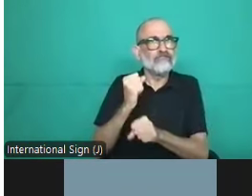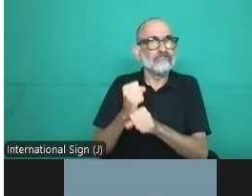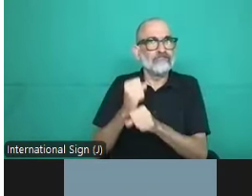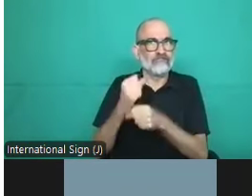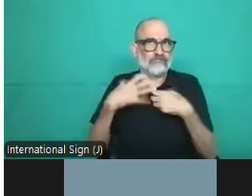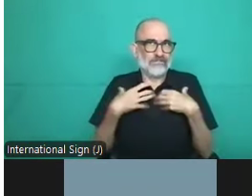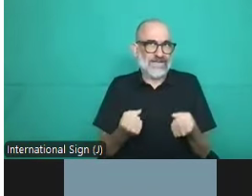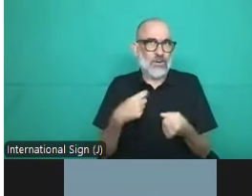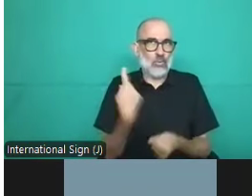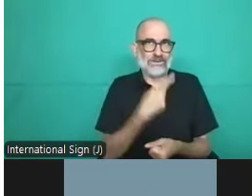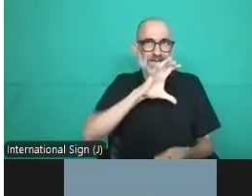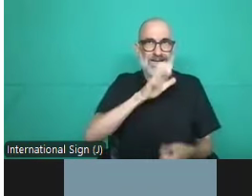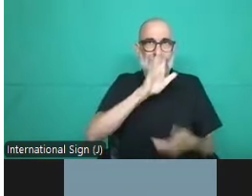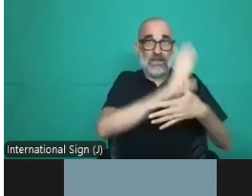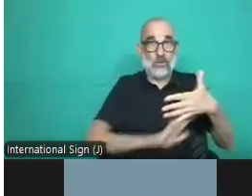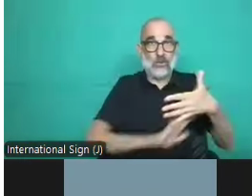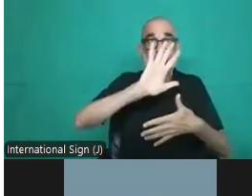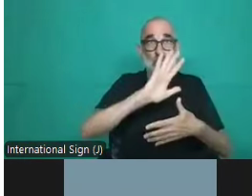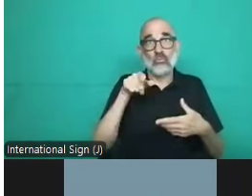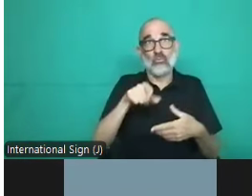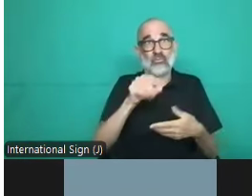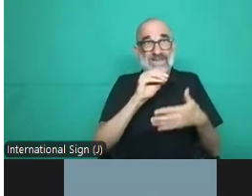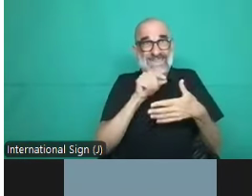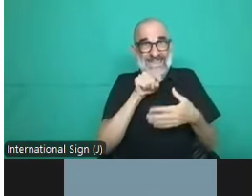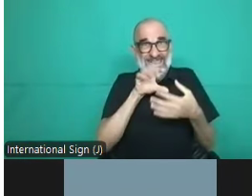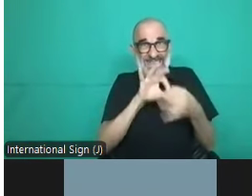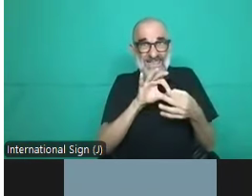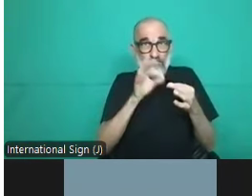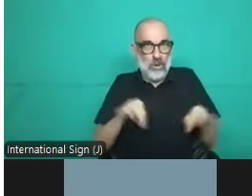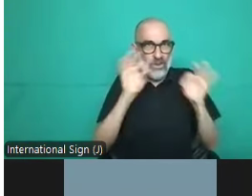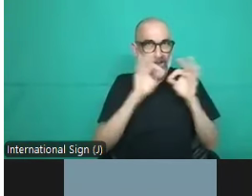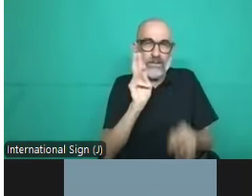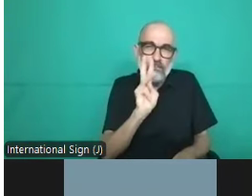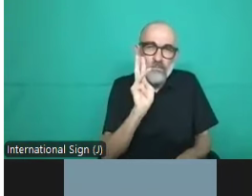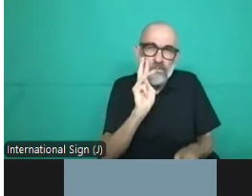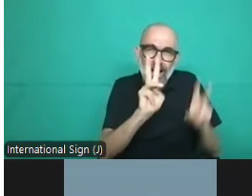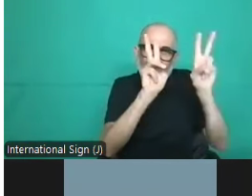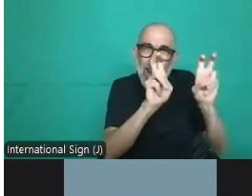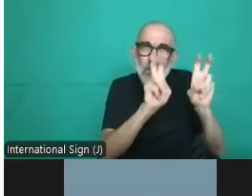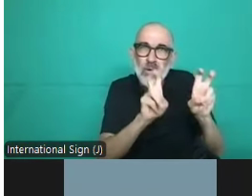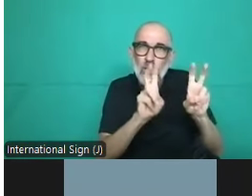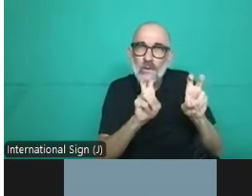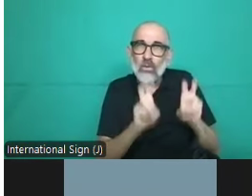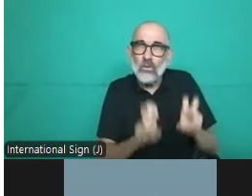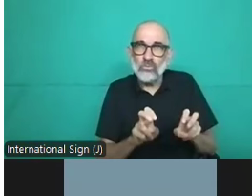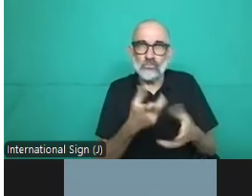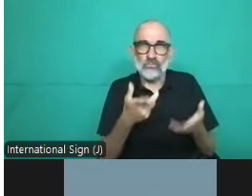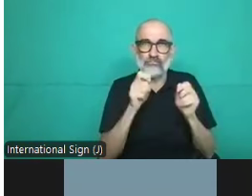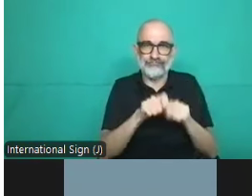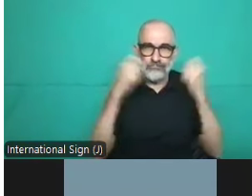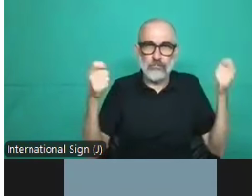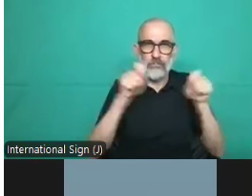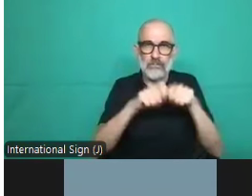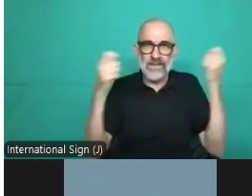melhorar pero también a el produtividade, burnout mas famoso que está também esse surgiendo burnout y no que é solo es a raíz muito de la pandemia, sino que famoso, se não venía somente pela desde antes pandemia,